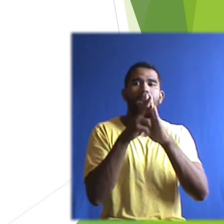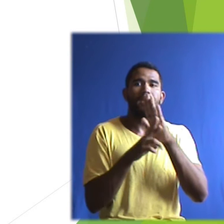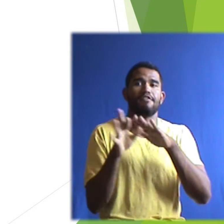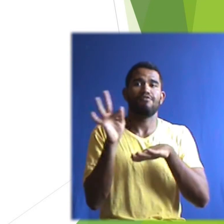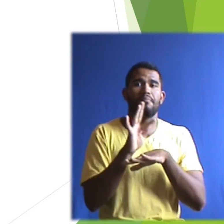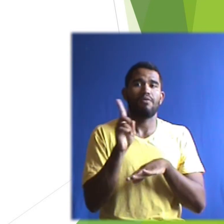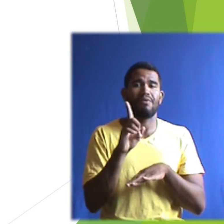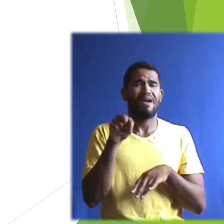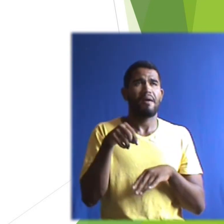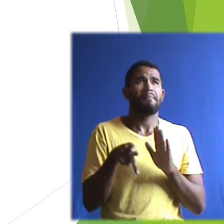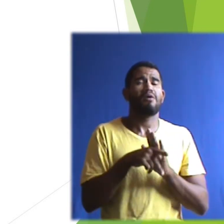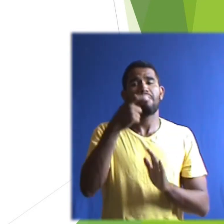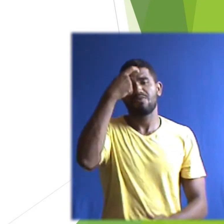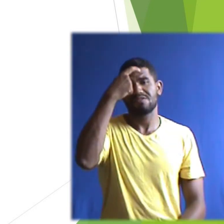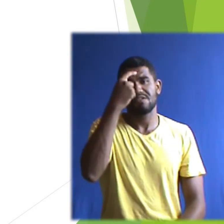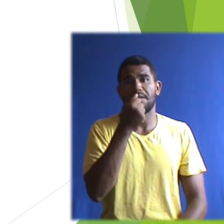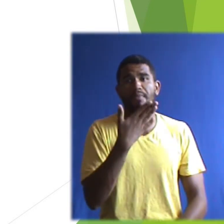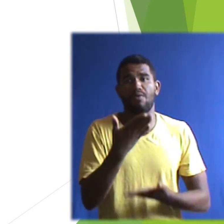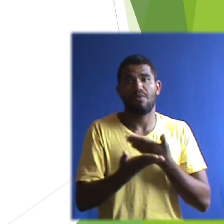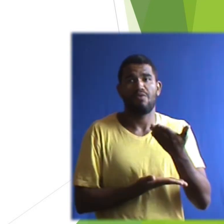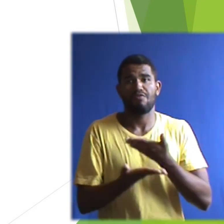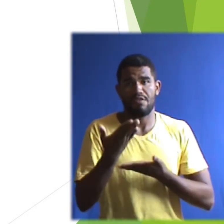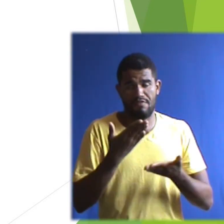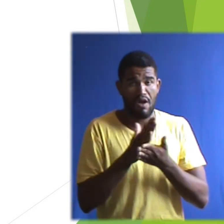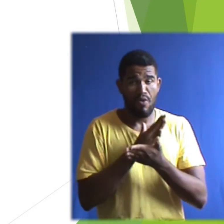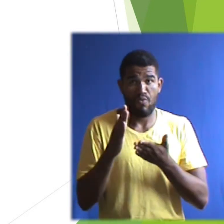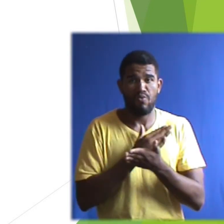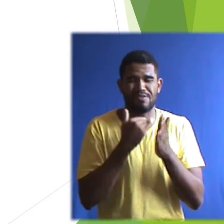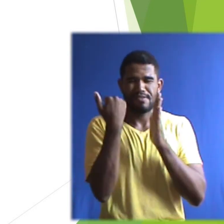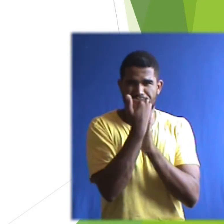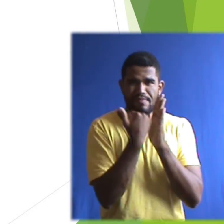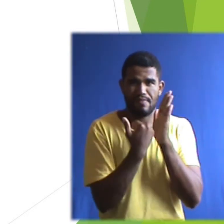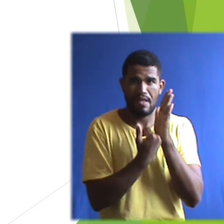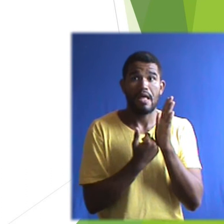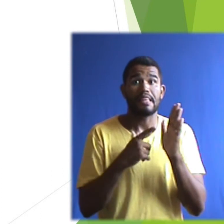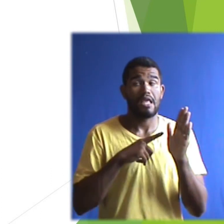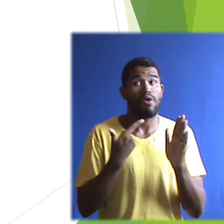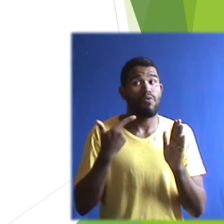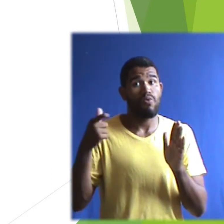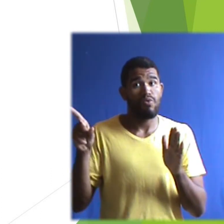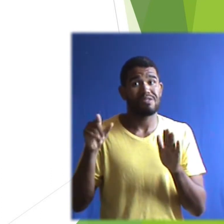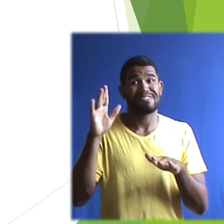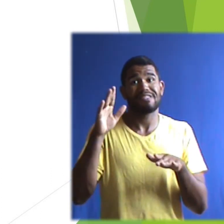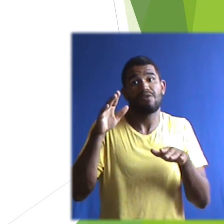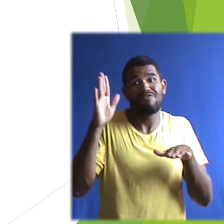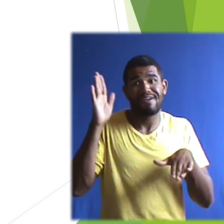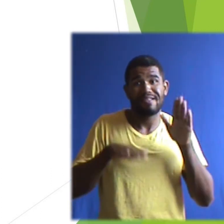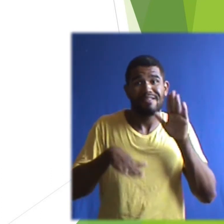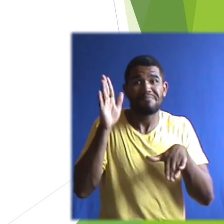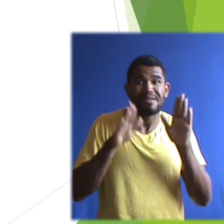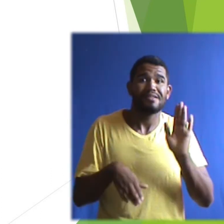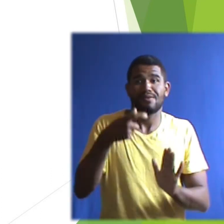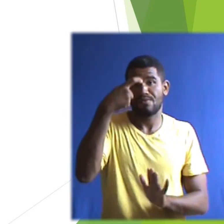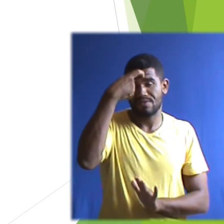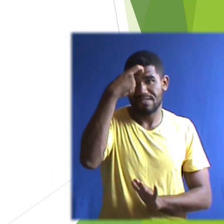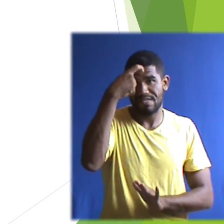formais, são mesmo de consciência, de bom convívio. Eu listei algumas aqui básicas, mas há outras, então tente exercitar